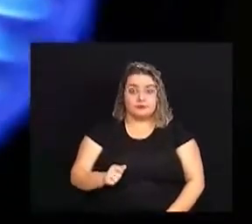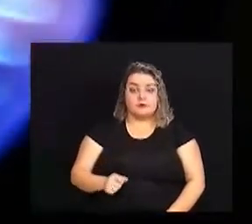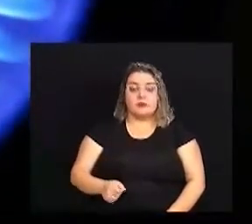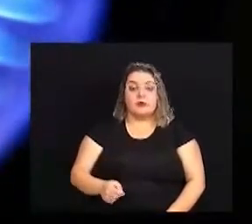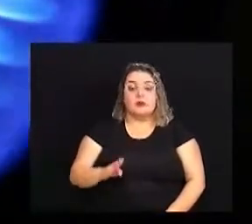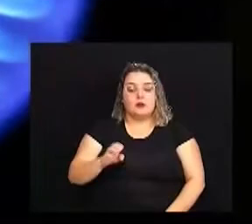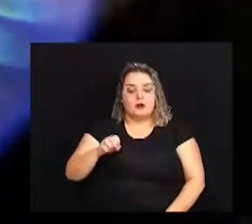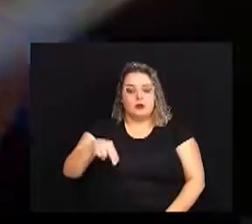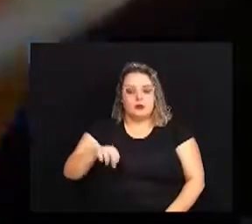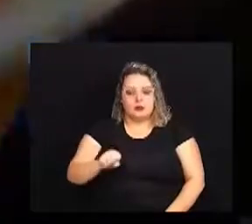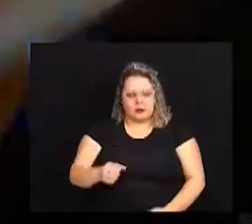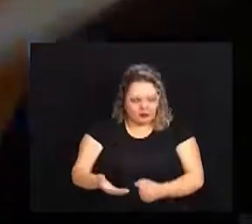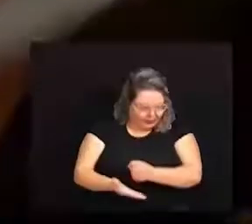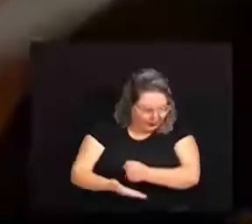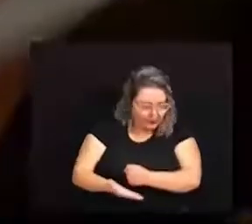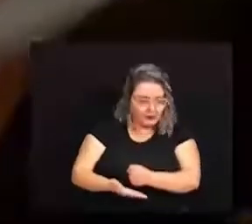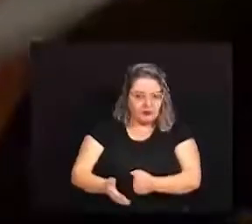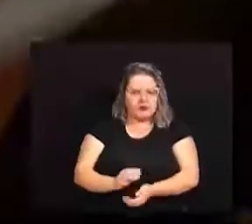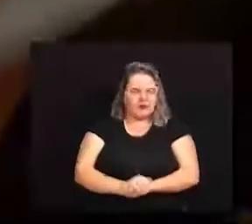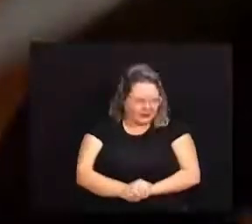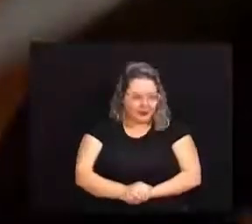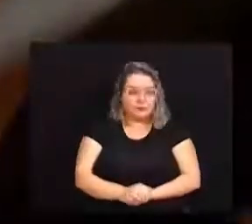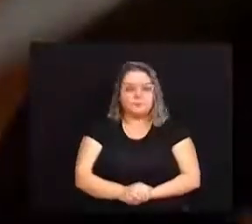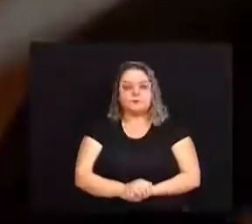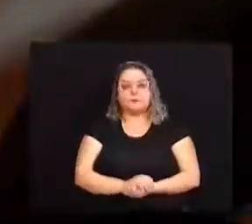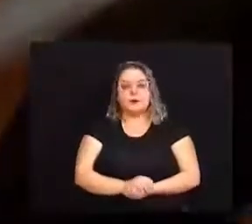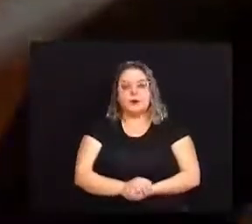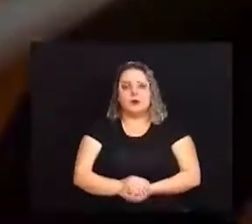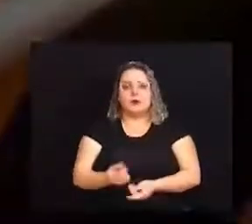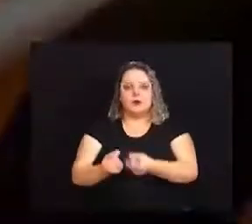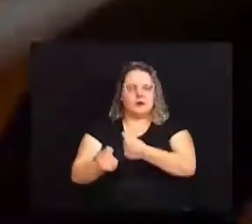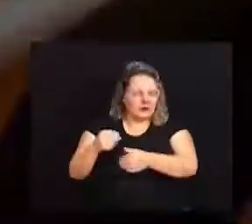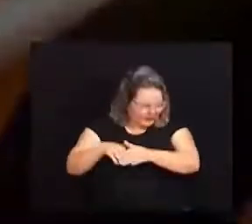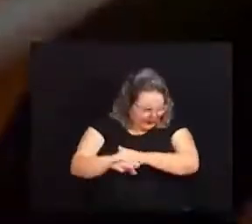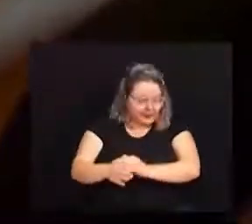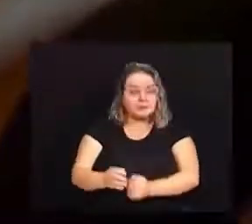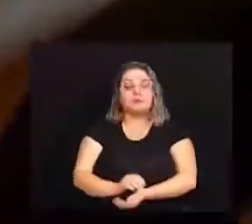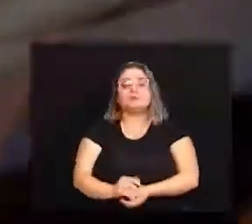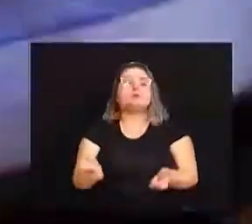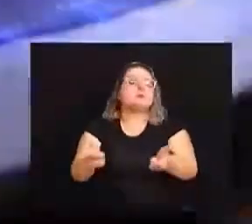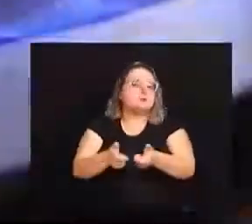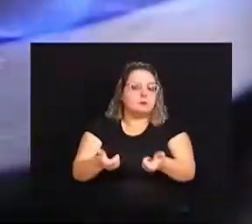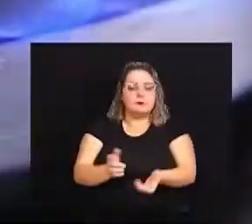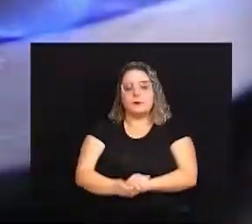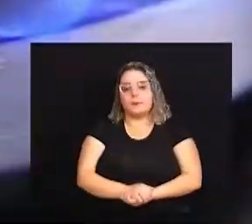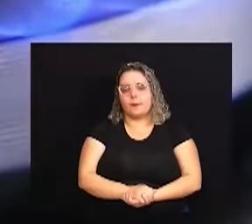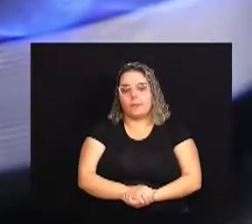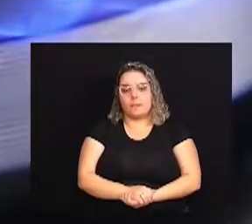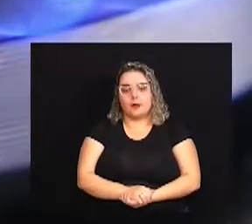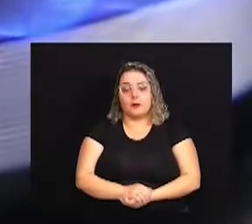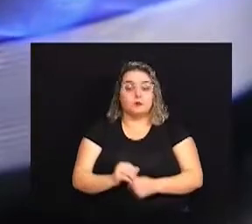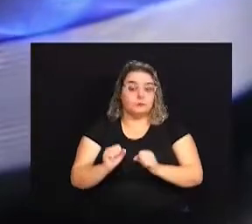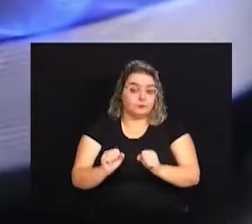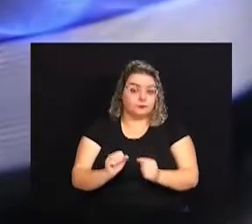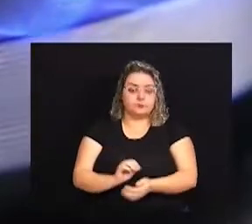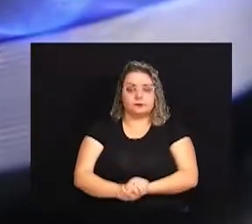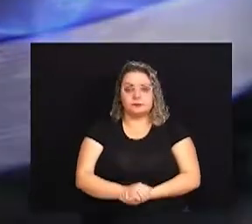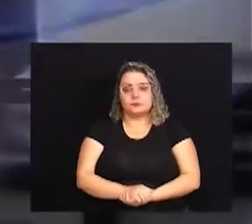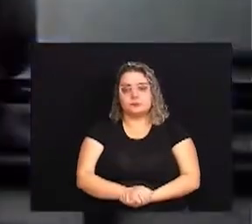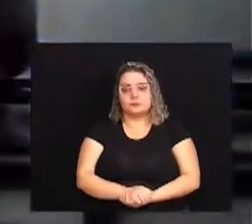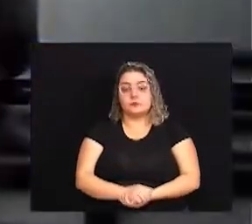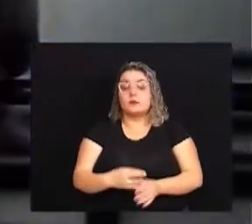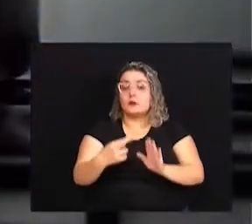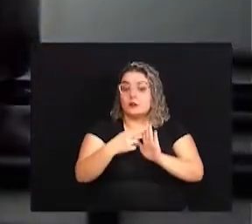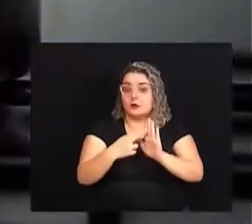de necessidade básica. Então, é óbvio que nesse contexto, a quantidade que sobra você guardar reduz. Né? Agora,